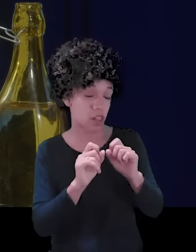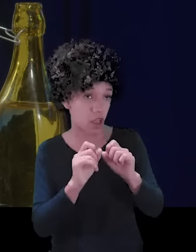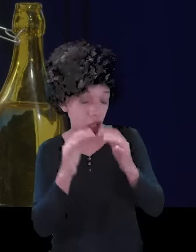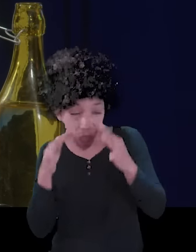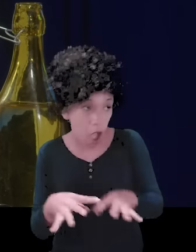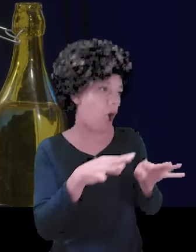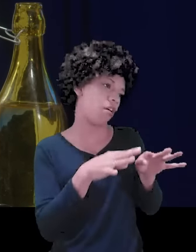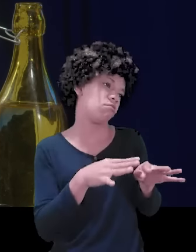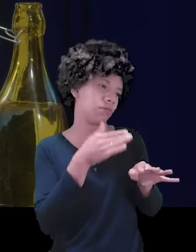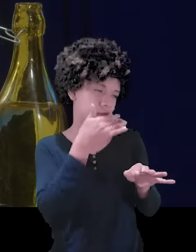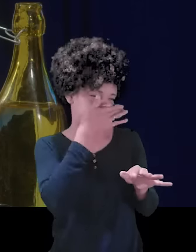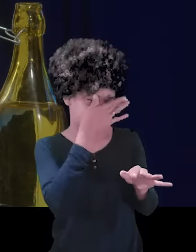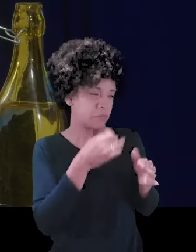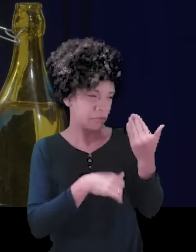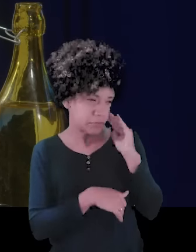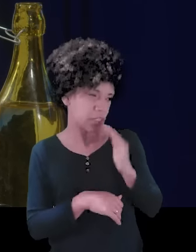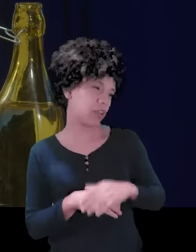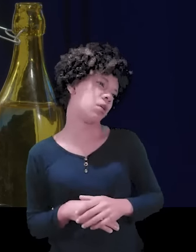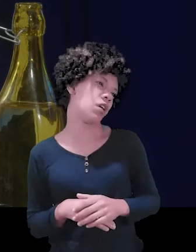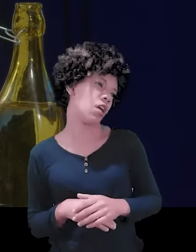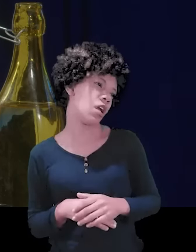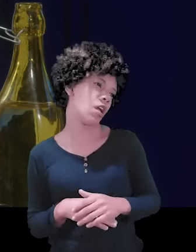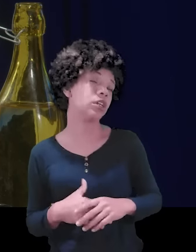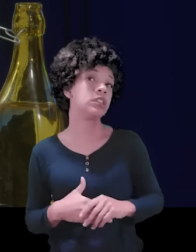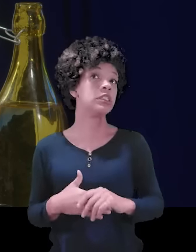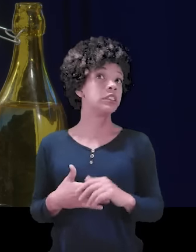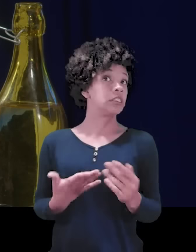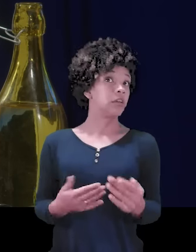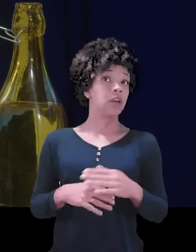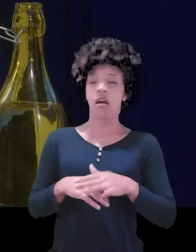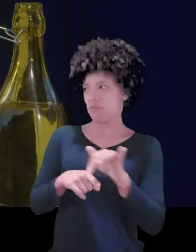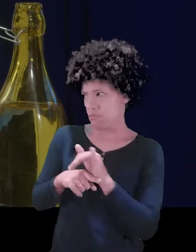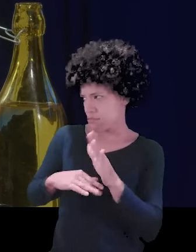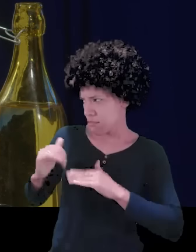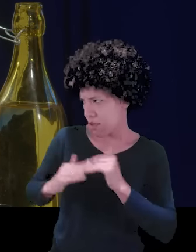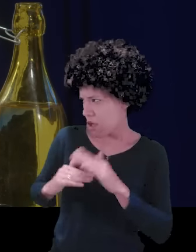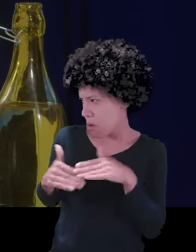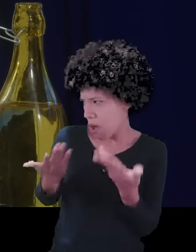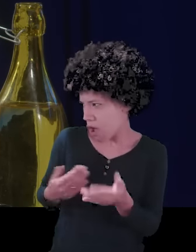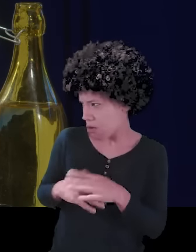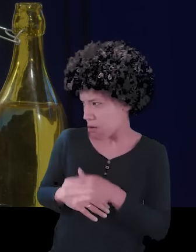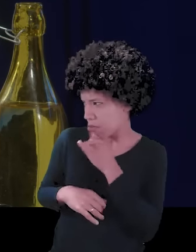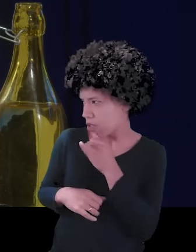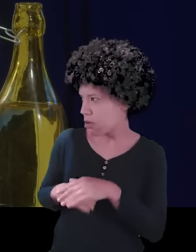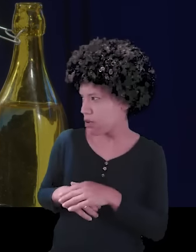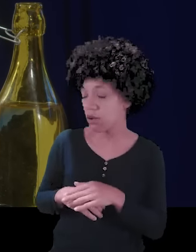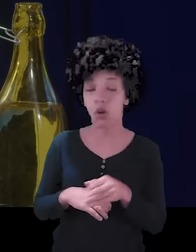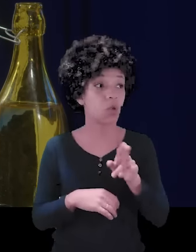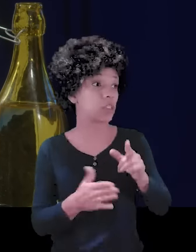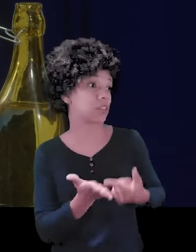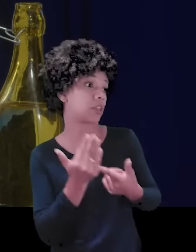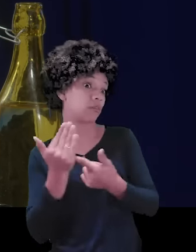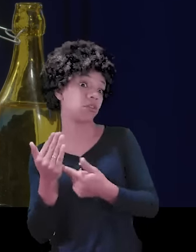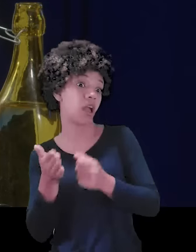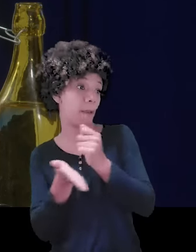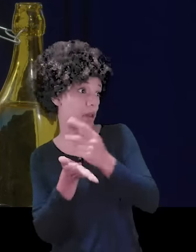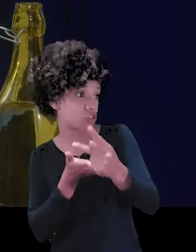atenção bom então é técnica São essas assim usando a tecnologia